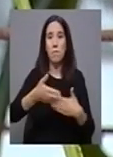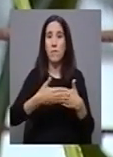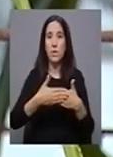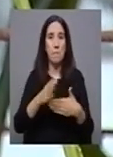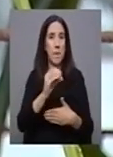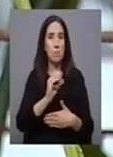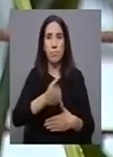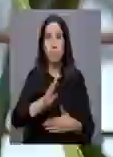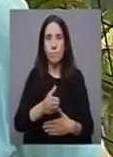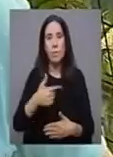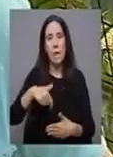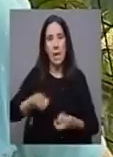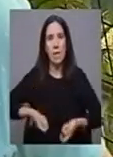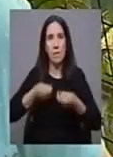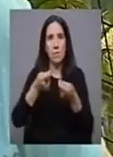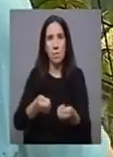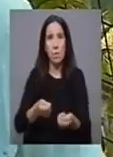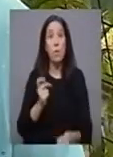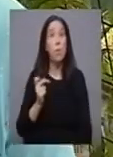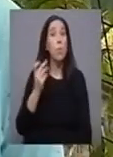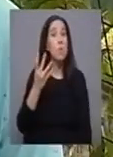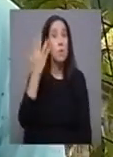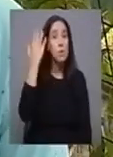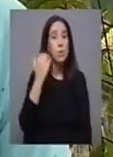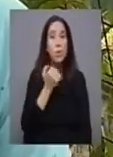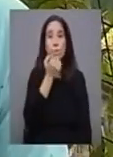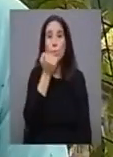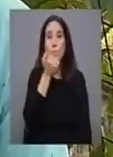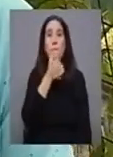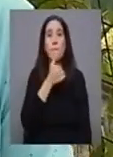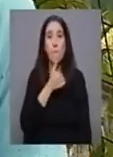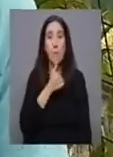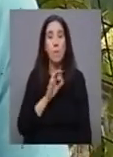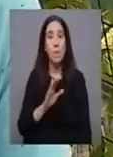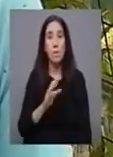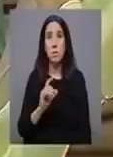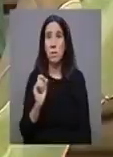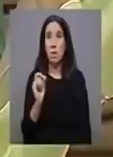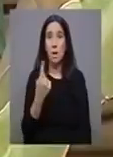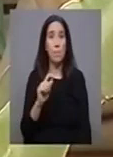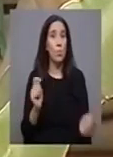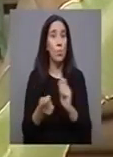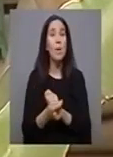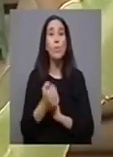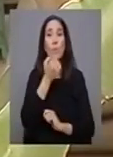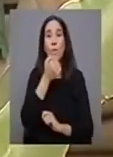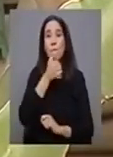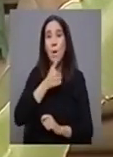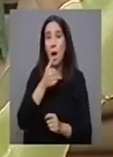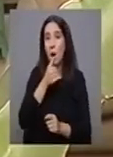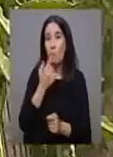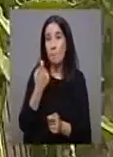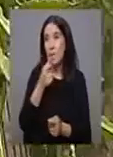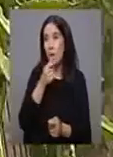gente começamos a investir, primeiro, foi há 4 anos, nos frutos vermelhos. Mas tivemos que rapidamente mudarmos porque o fruto vermelho precisava de água. A gente não tinha